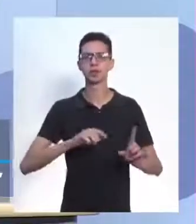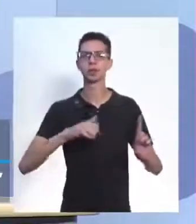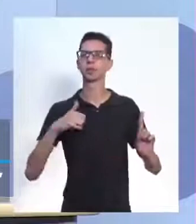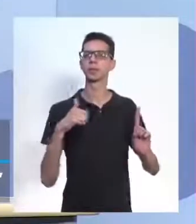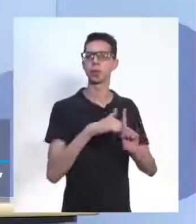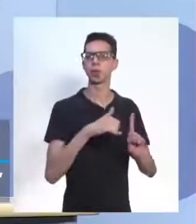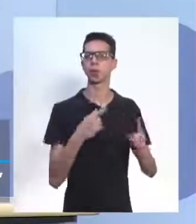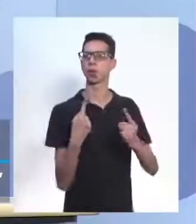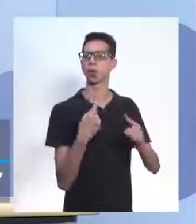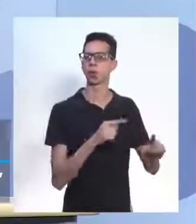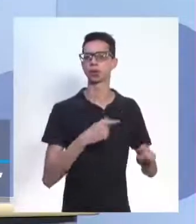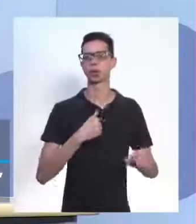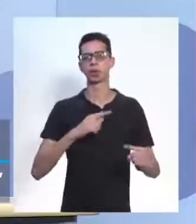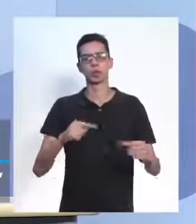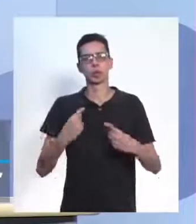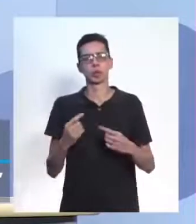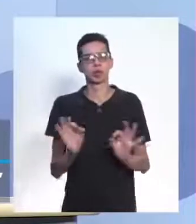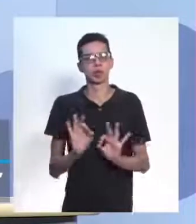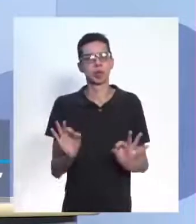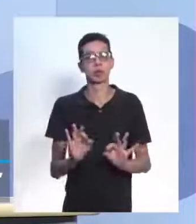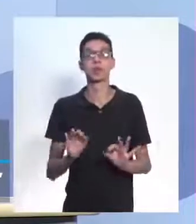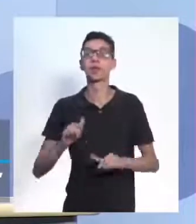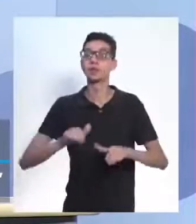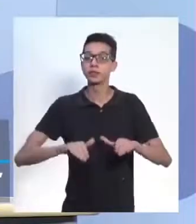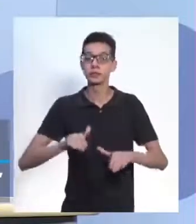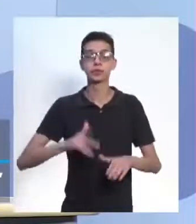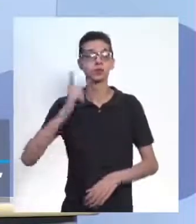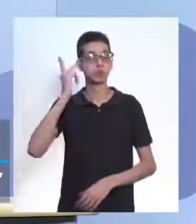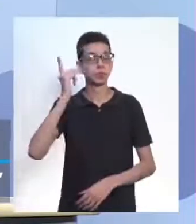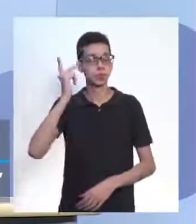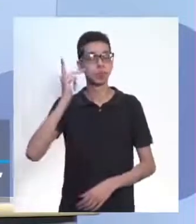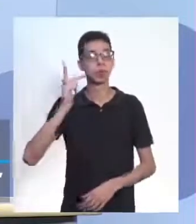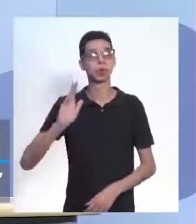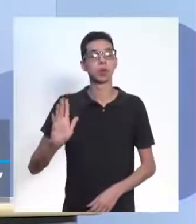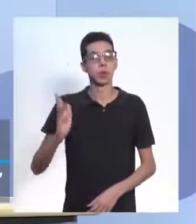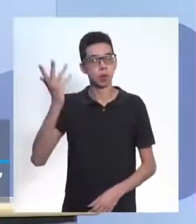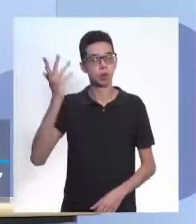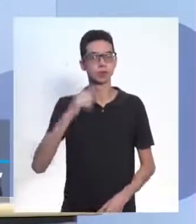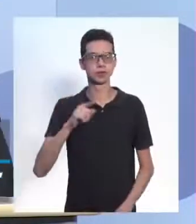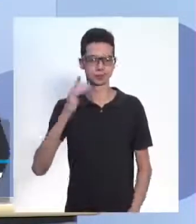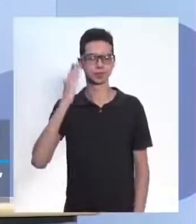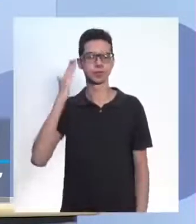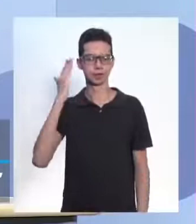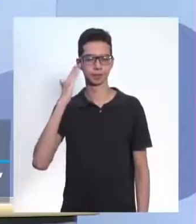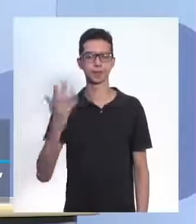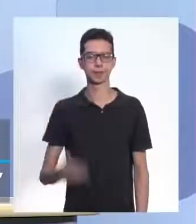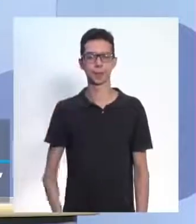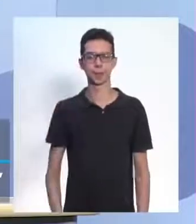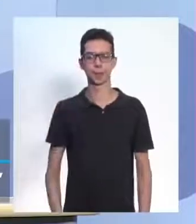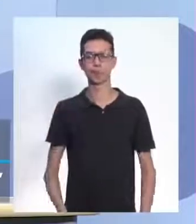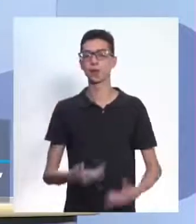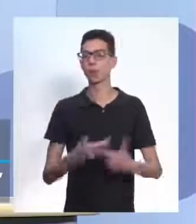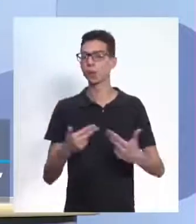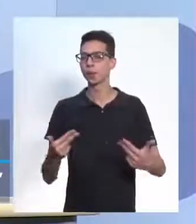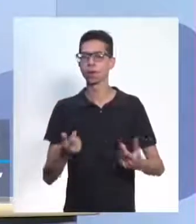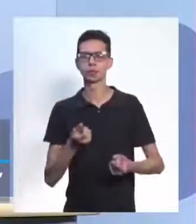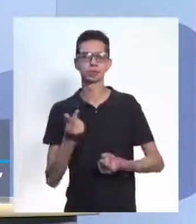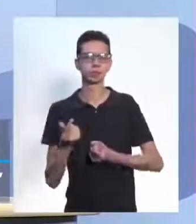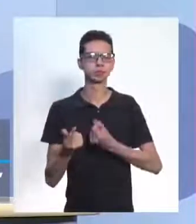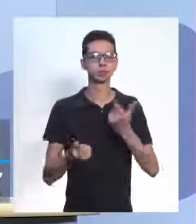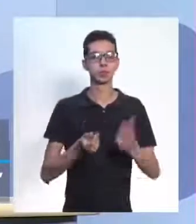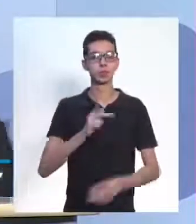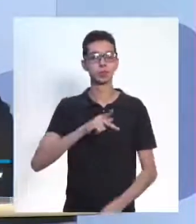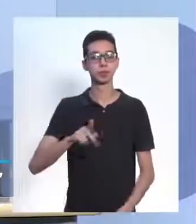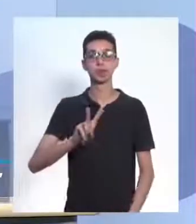Vinícius, nem comigo. Às vezes, gente, acontecem, né? Alguns pormenores com a professora e o